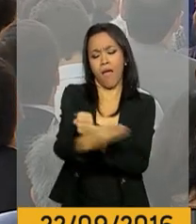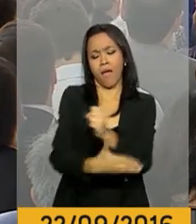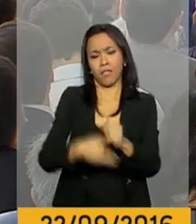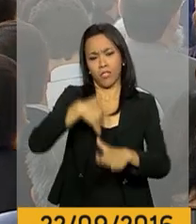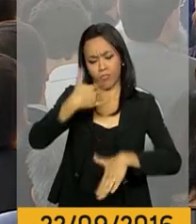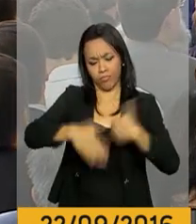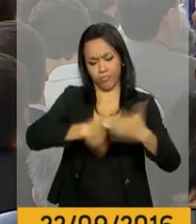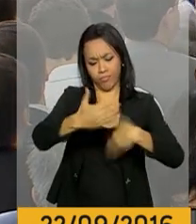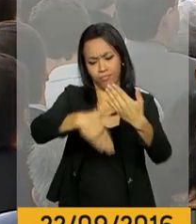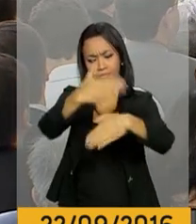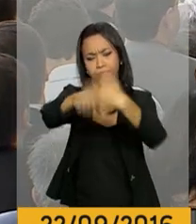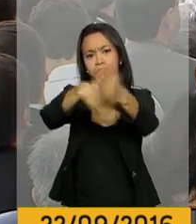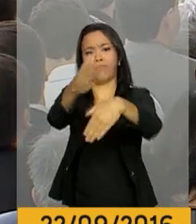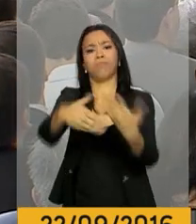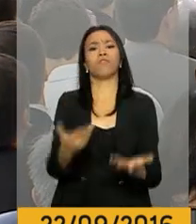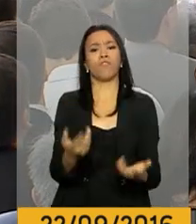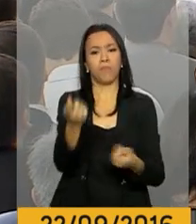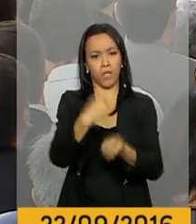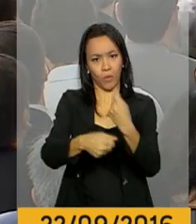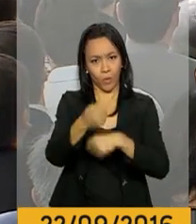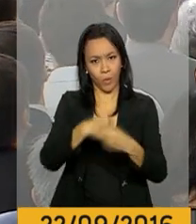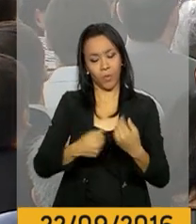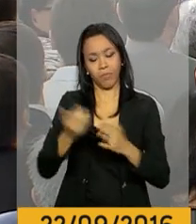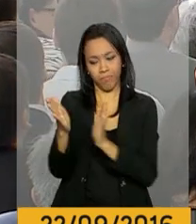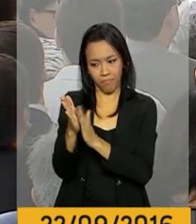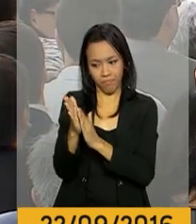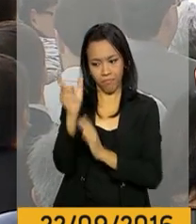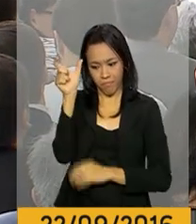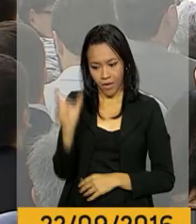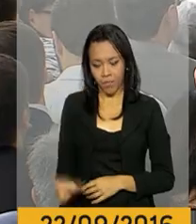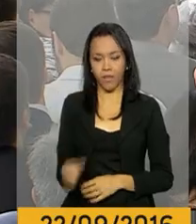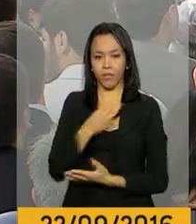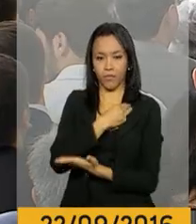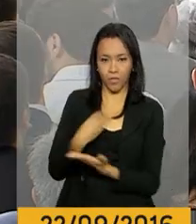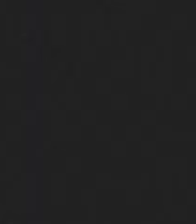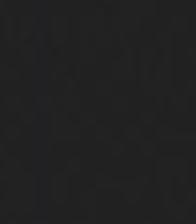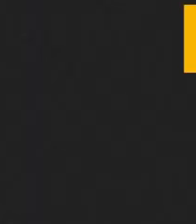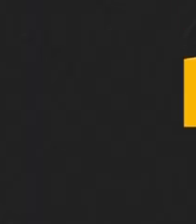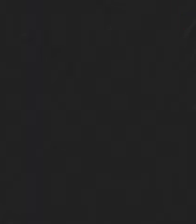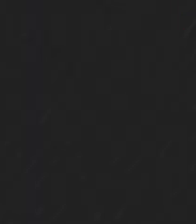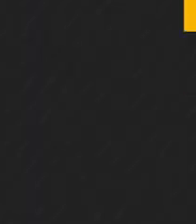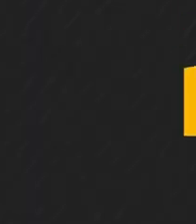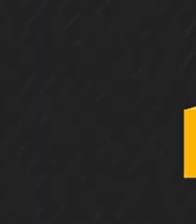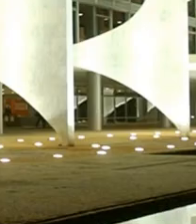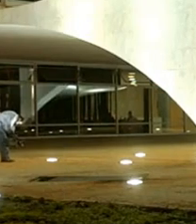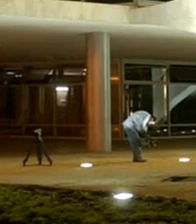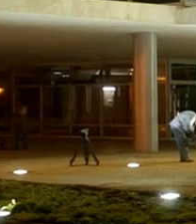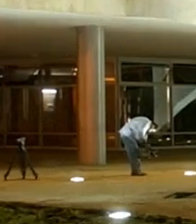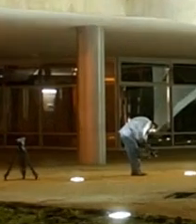econômico sustentável Meus parabéns ao Ministro meus cumprimentos a todos